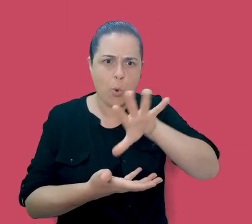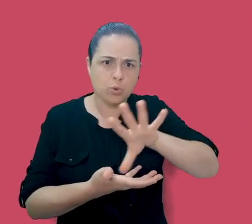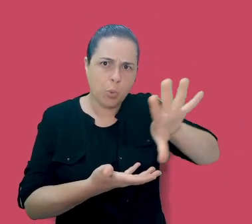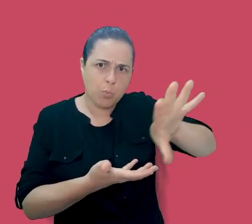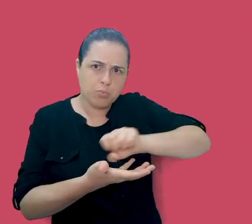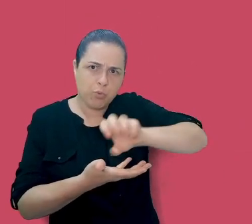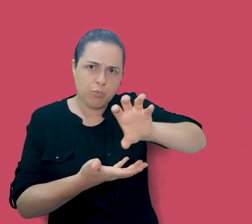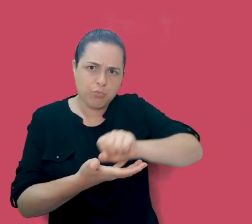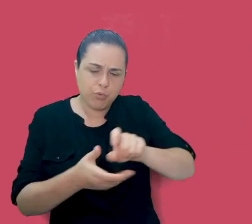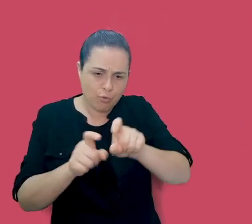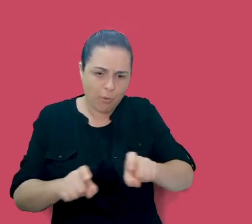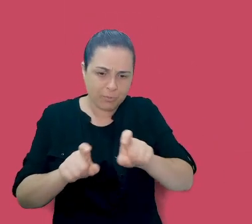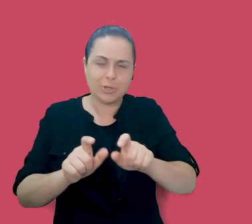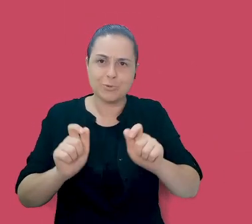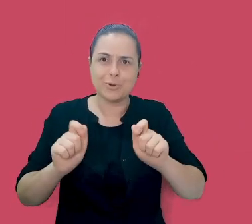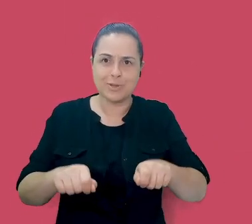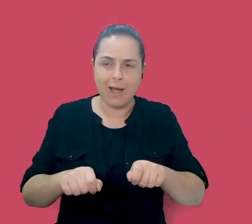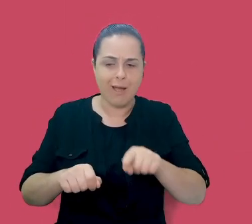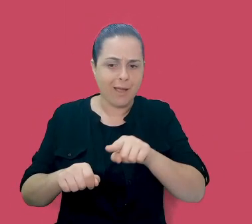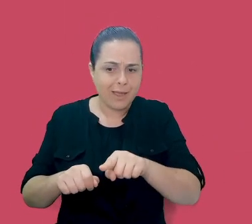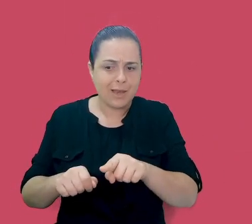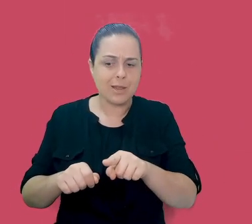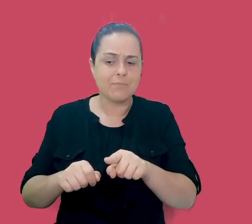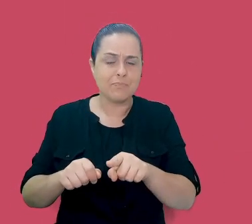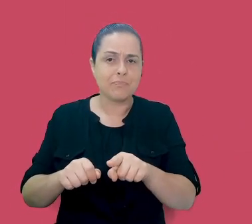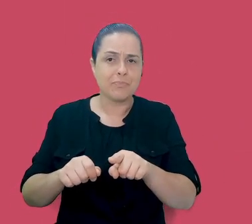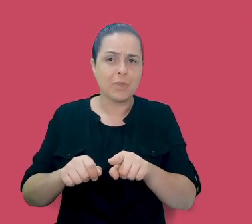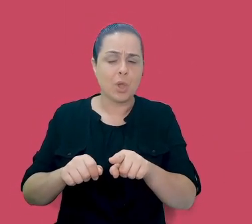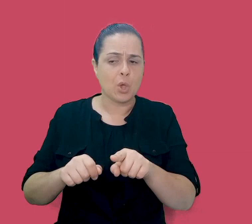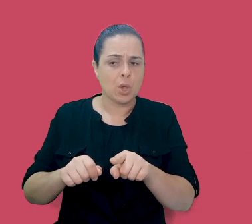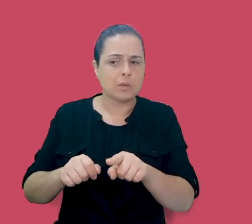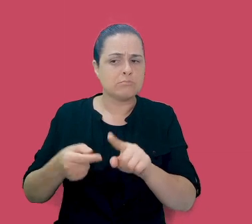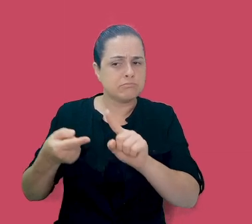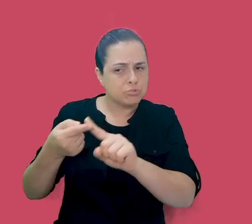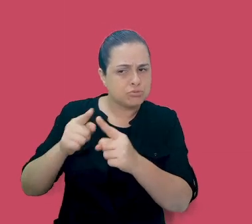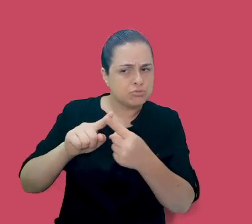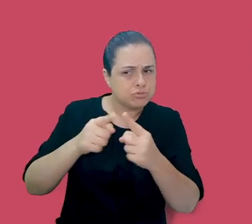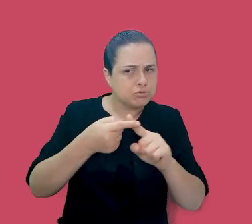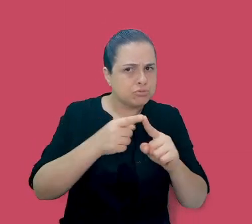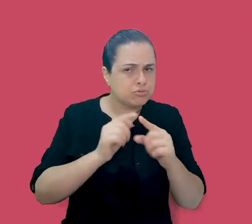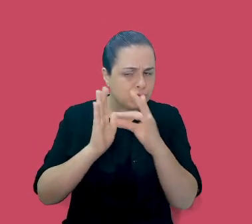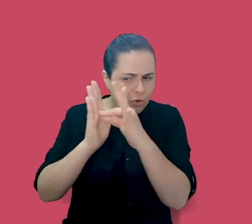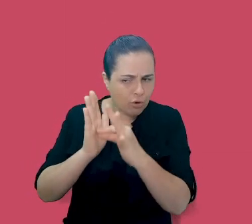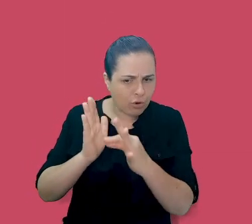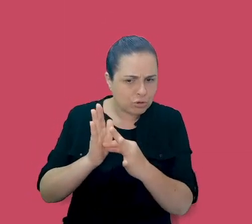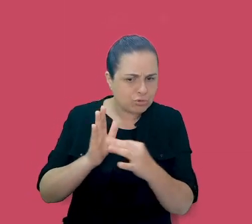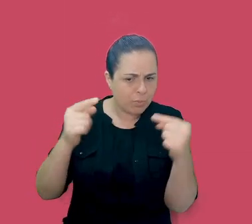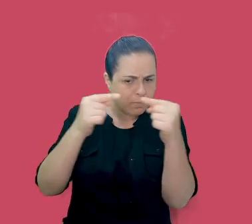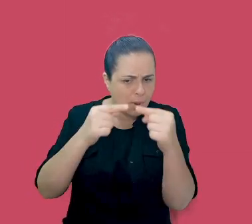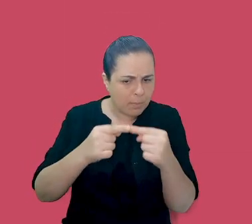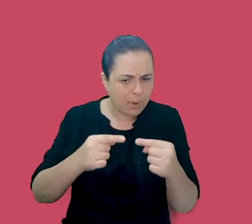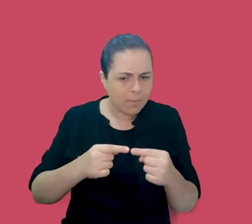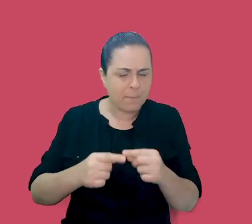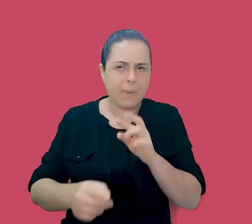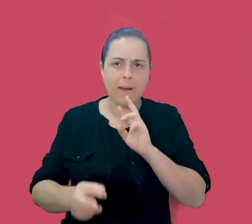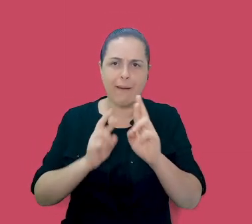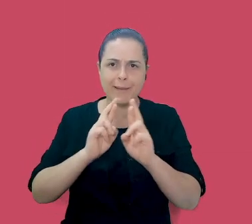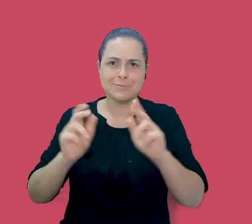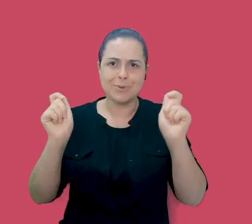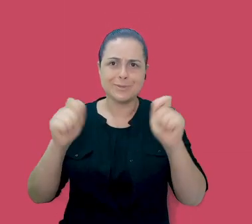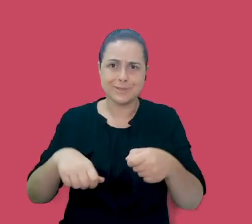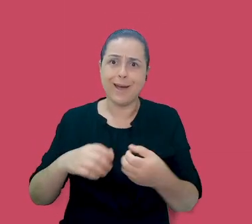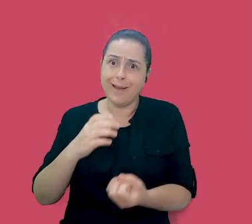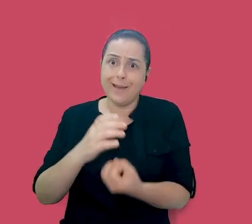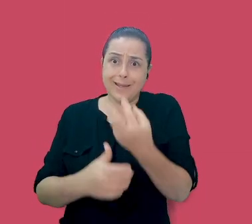poder compor as respostas que ele tem, né? Isso ele vai usar um outro tipo de programação também para poder fazer essas respostas,